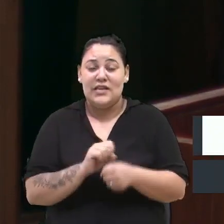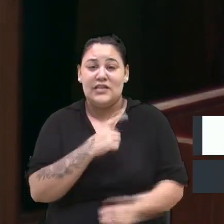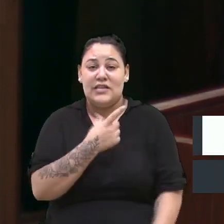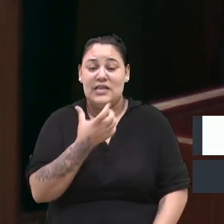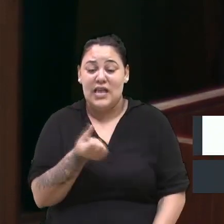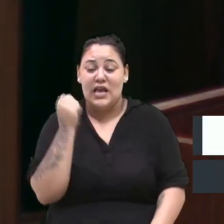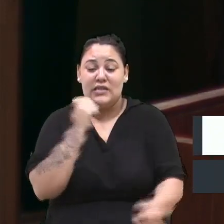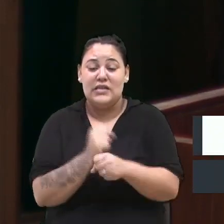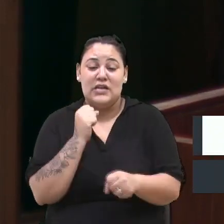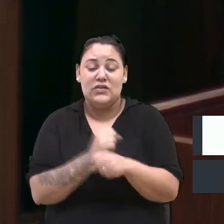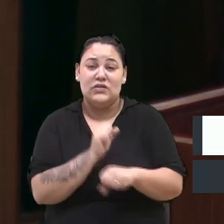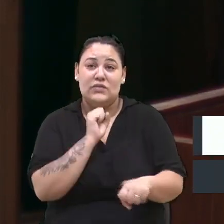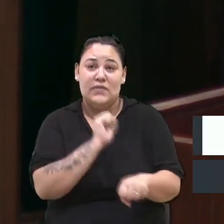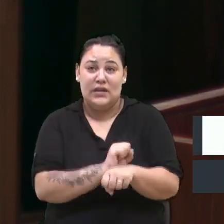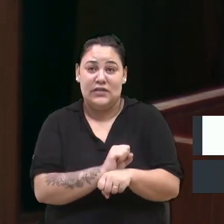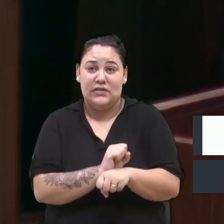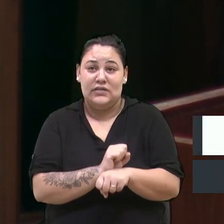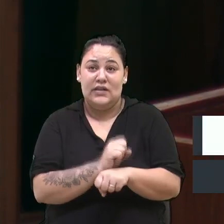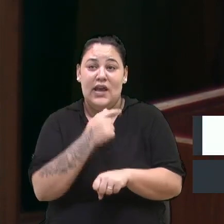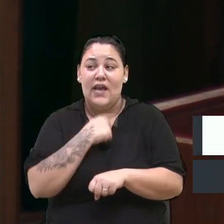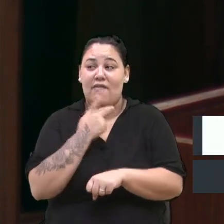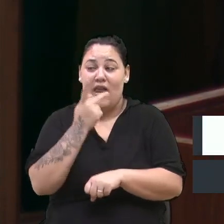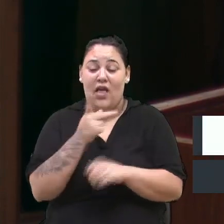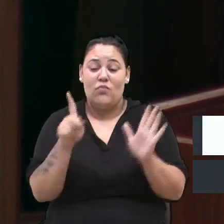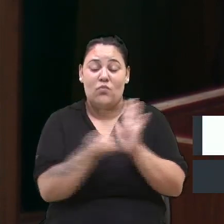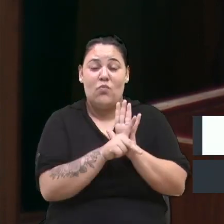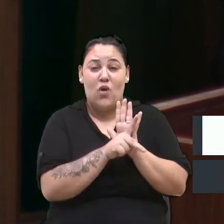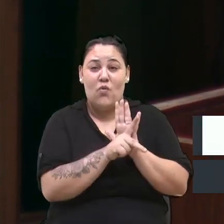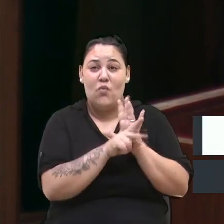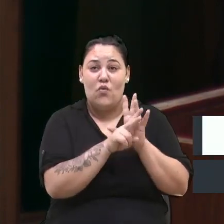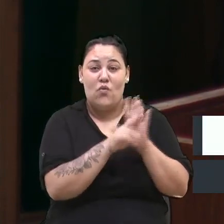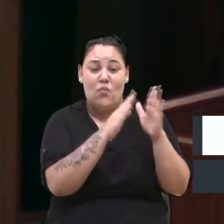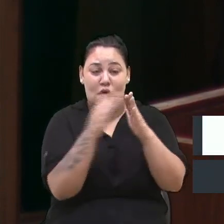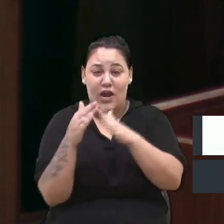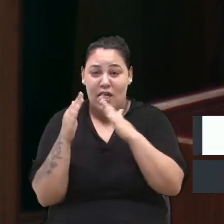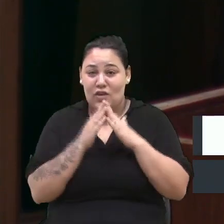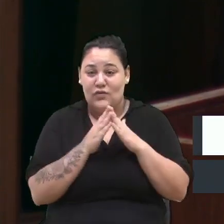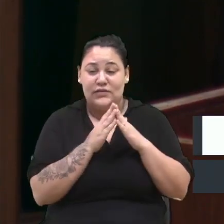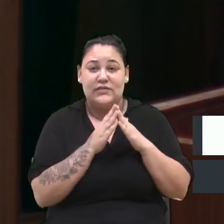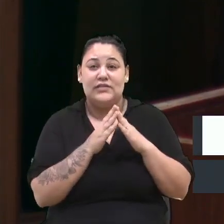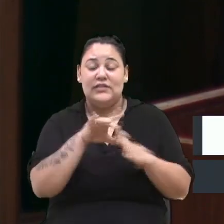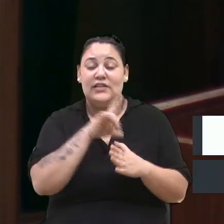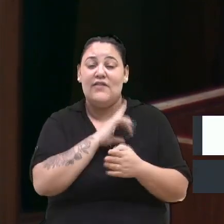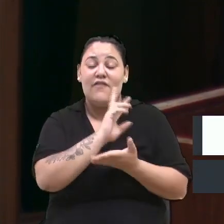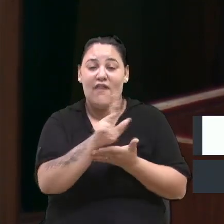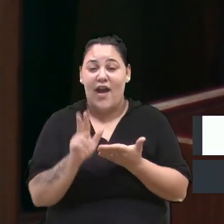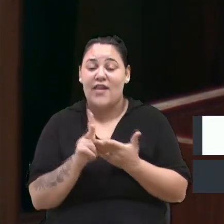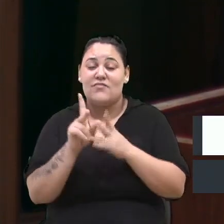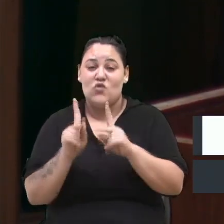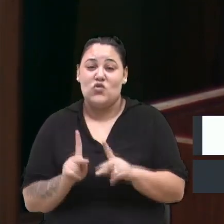anos. E dito pelos próprios moradores, senhoras e senhores, teve vários